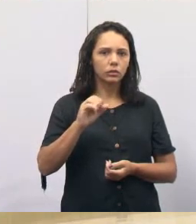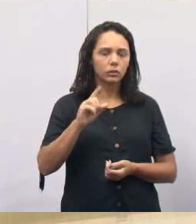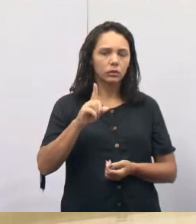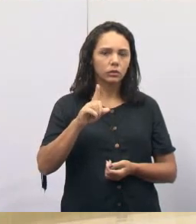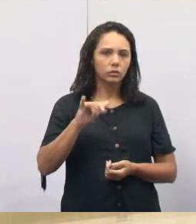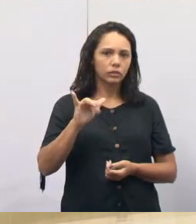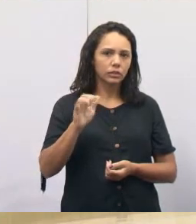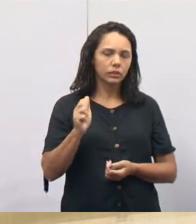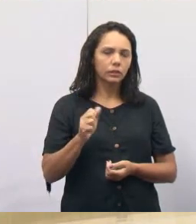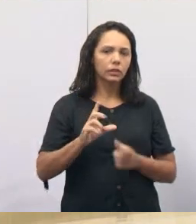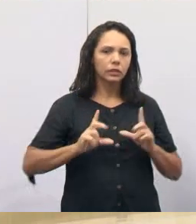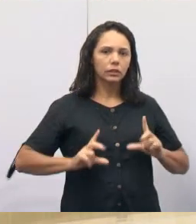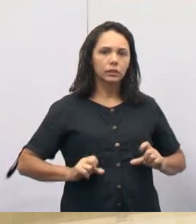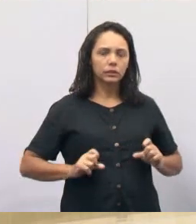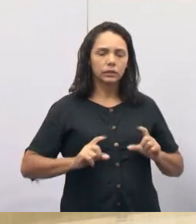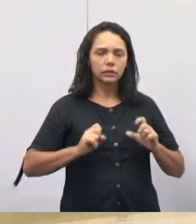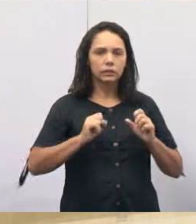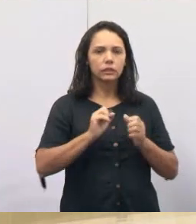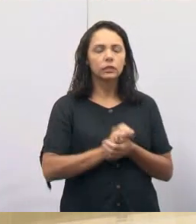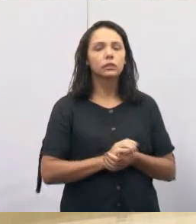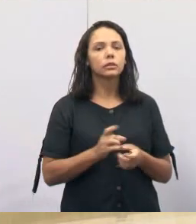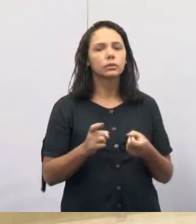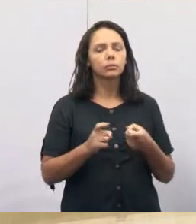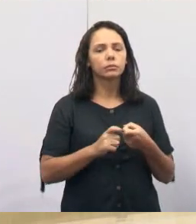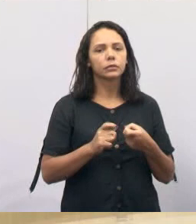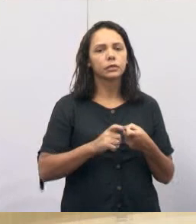ginecologia, mastologia,